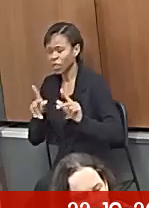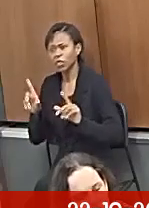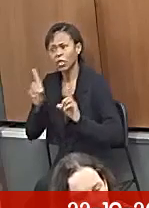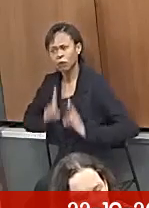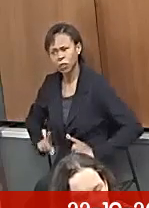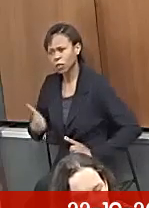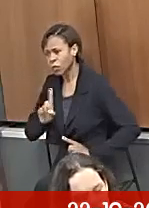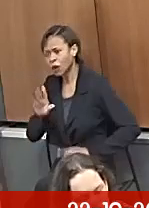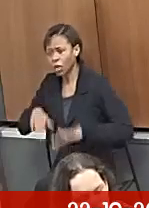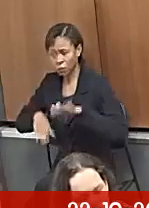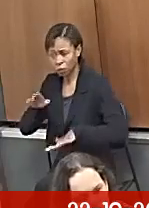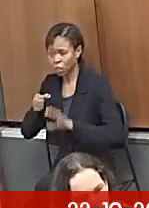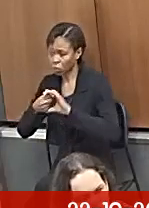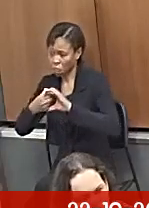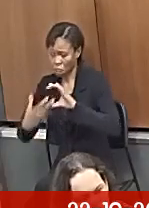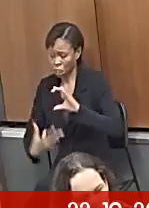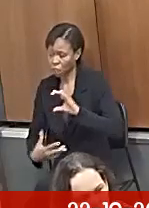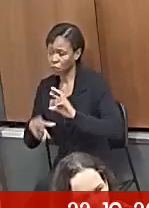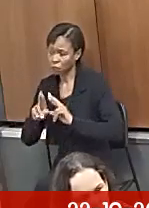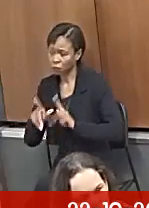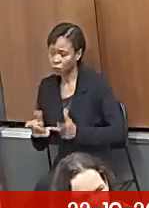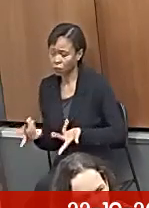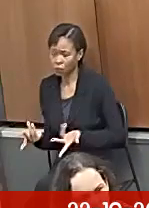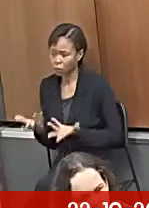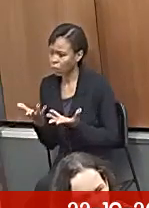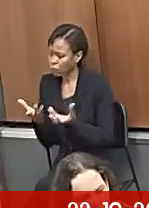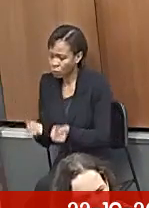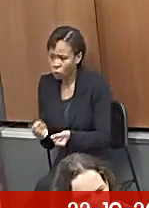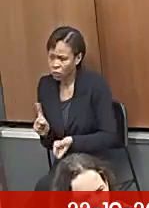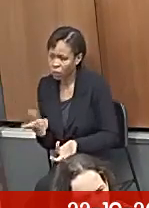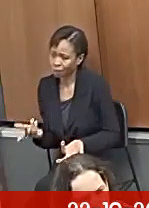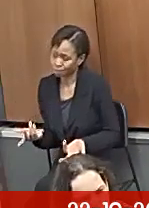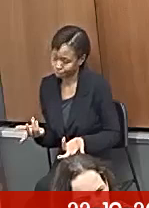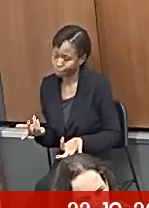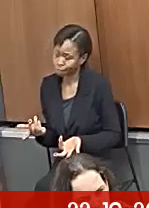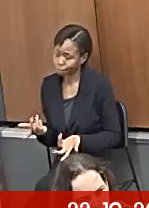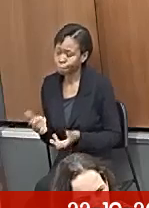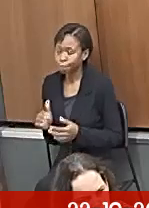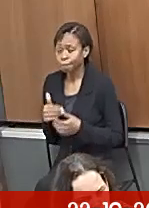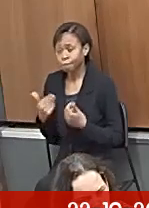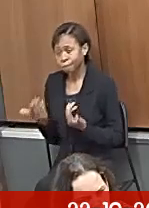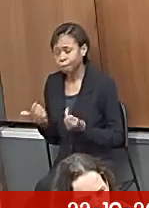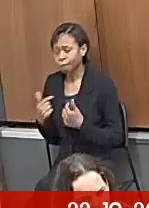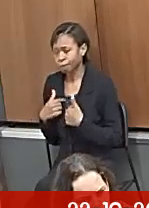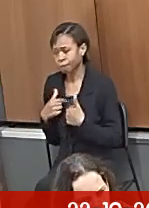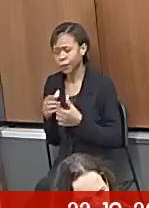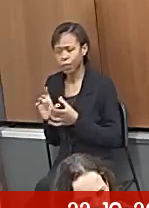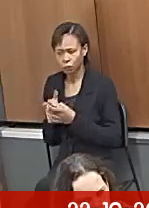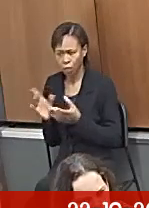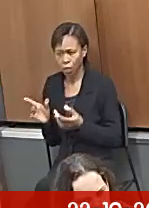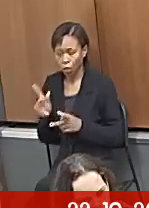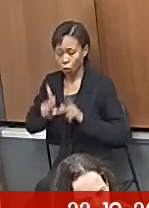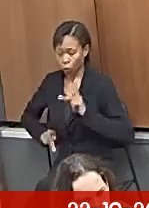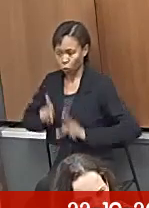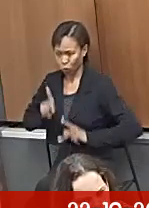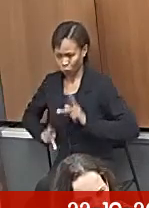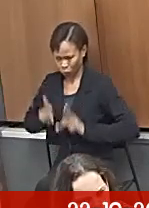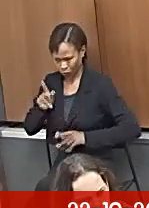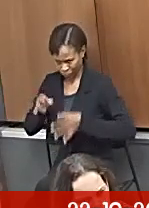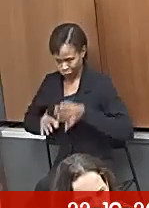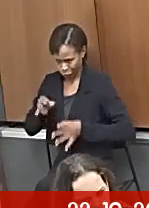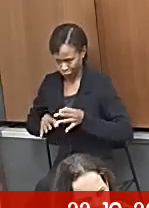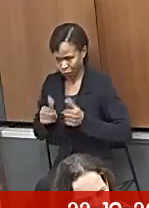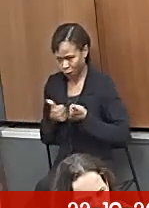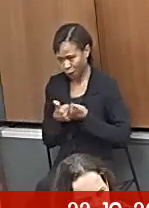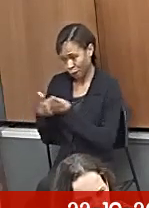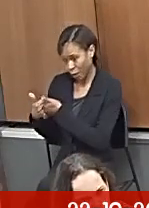deficiência. Né? Então, eu me disponho, nós estamos às horas, nossa promotoria bem pertinho aqui da Assembleia, né,